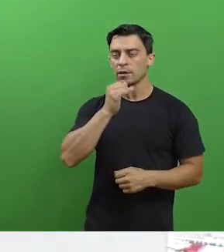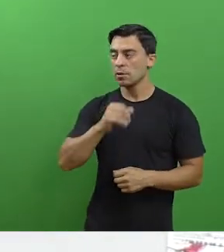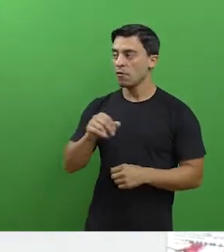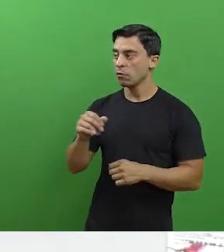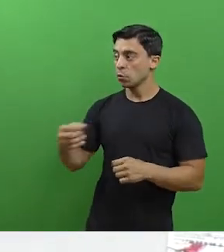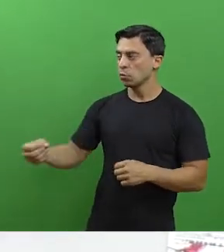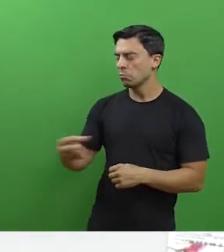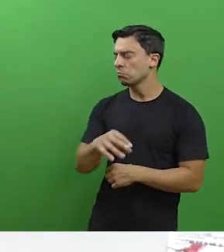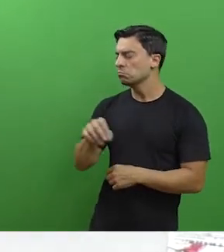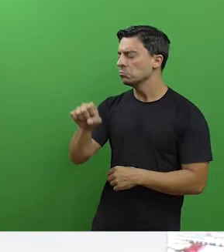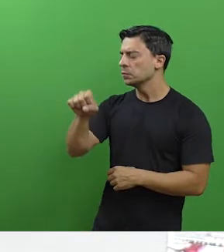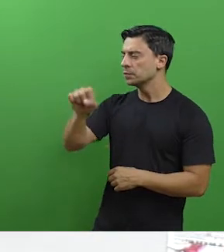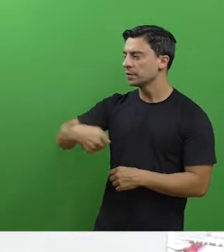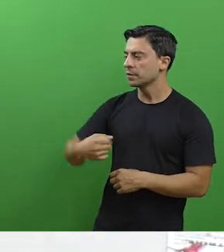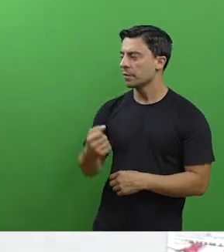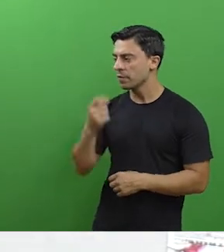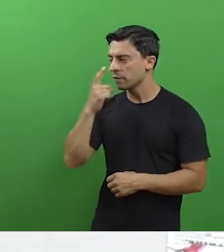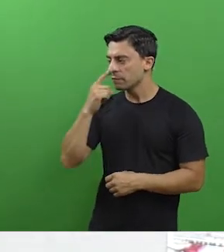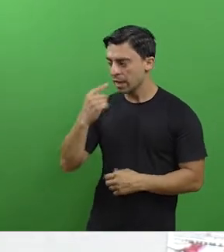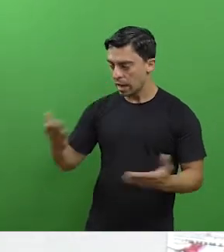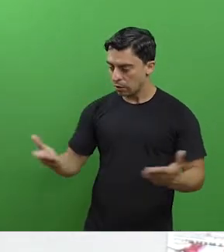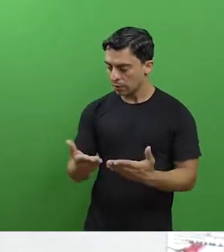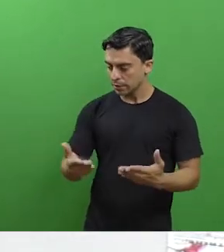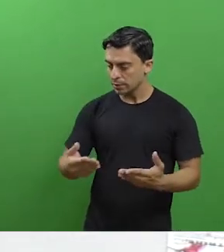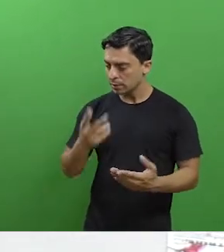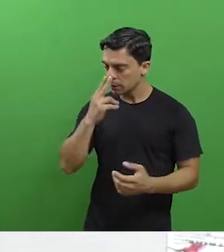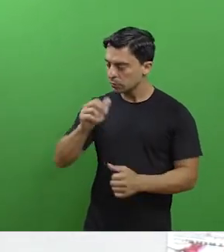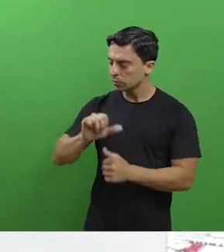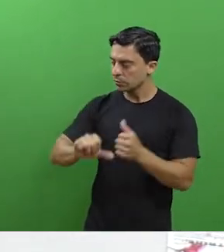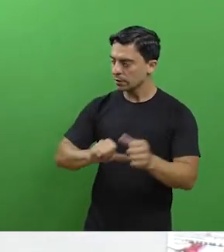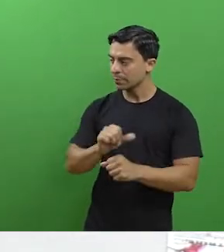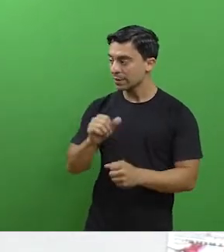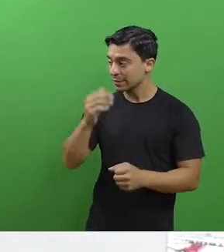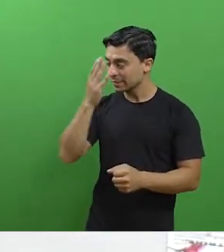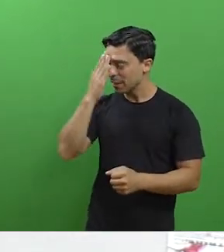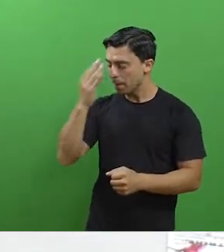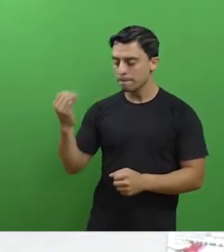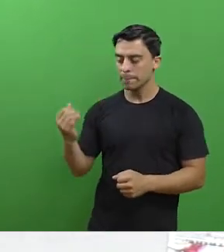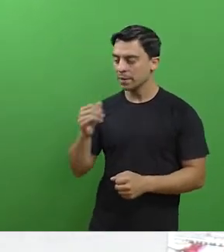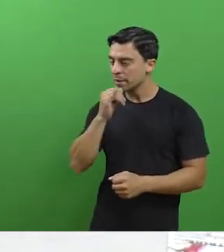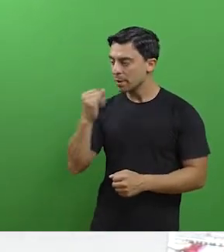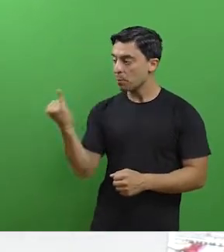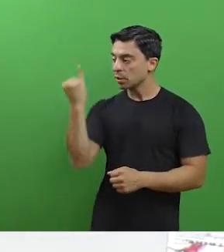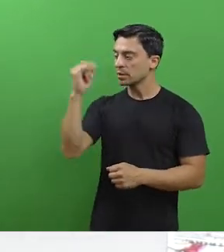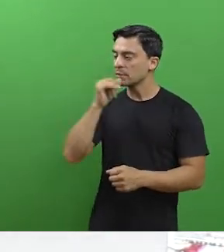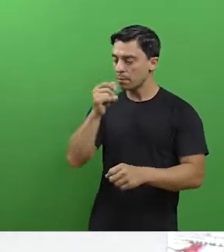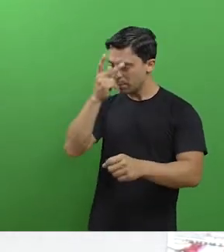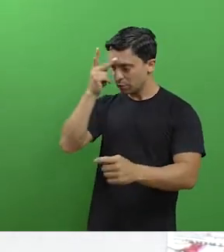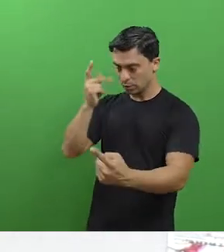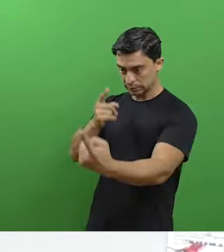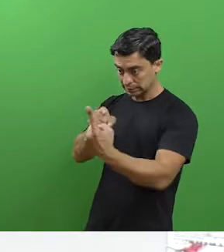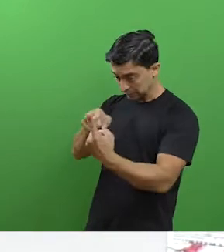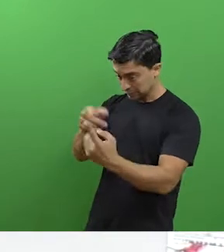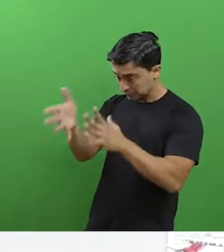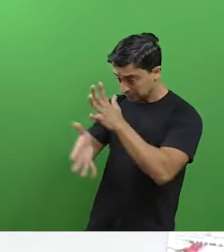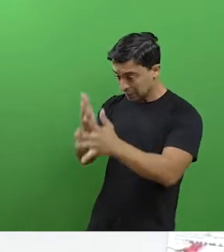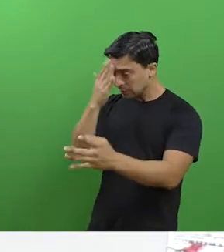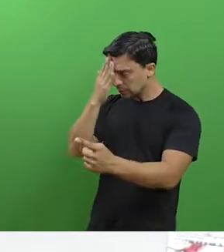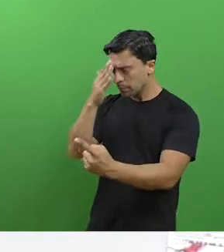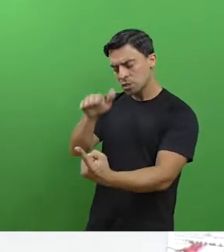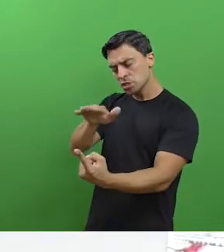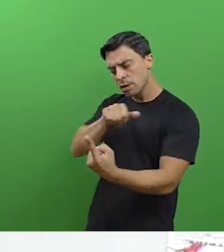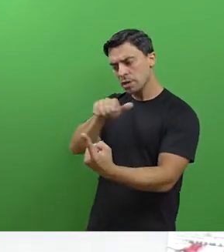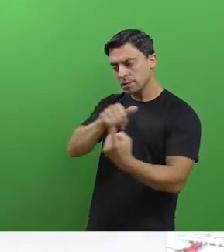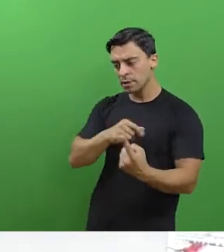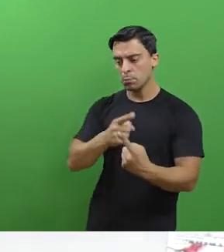e importante também fazer isso, né? Poder contratar pessoas que saibam realmente essa língua de sinais para poder auxiliar o surdo de uma forma correta